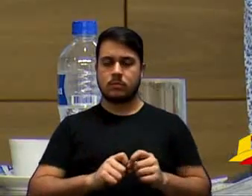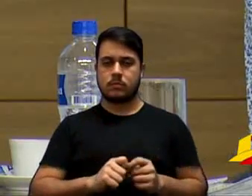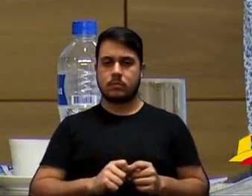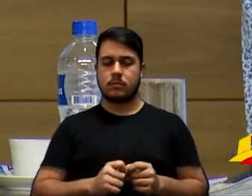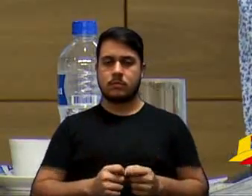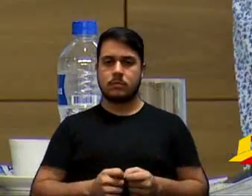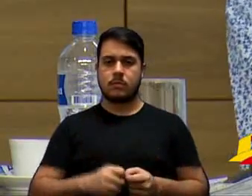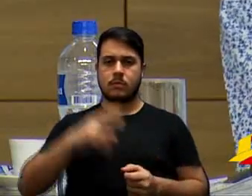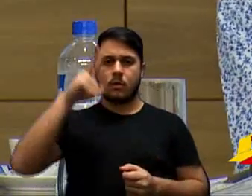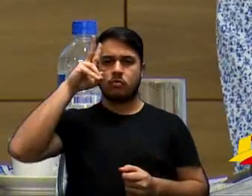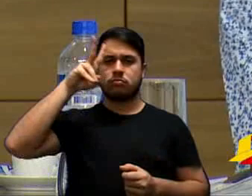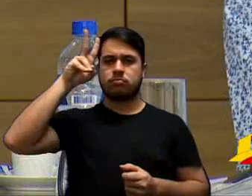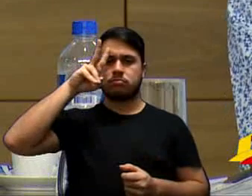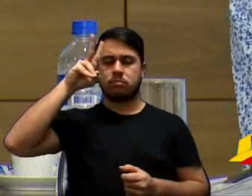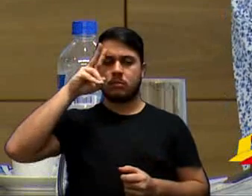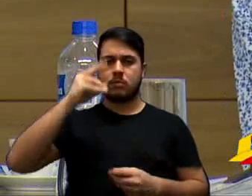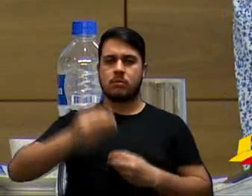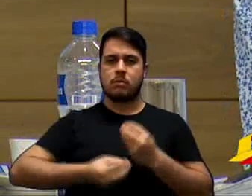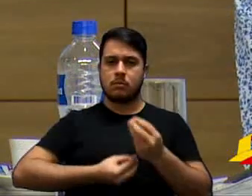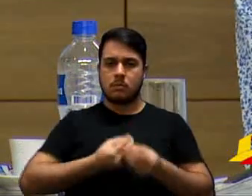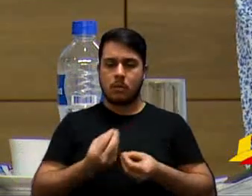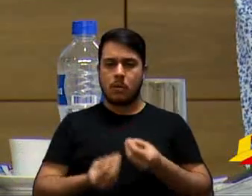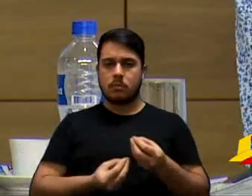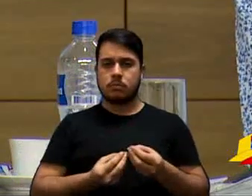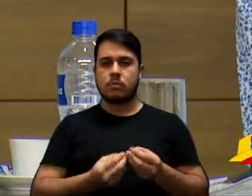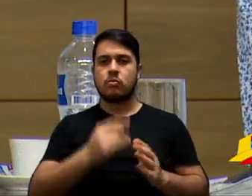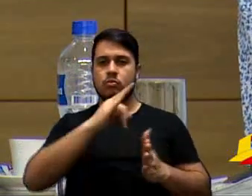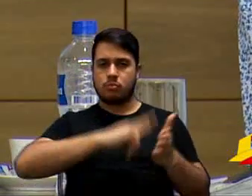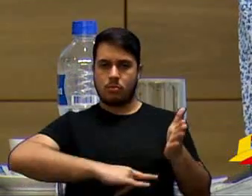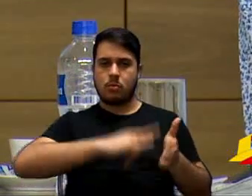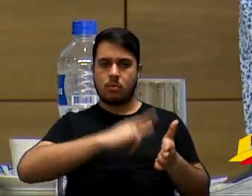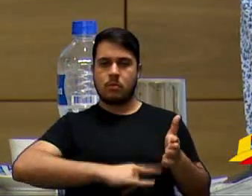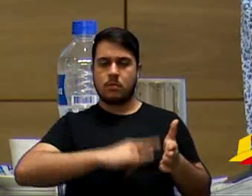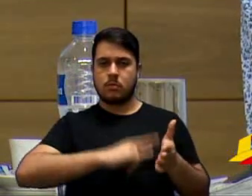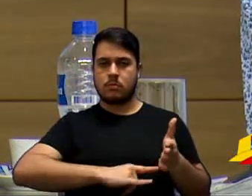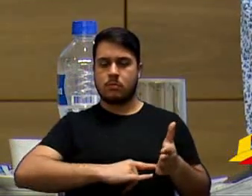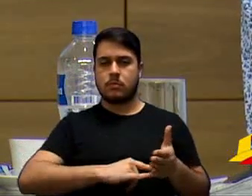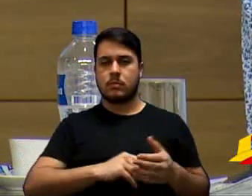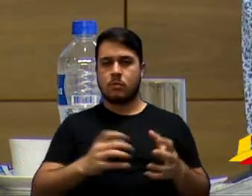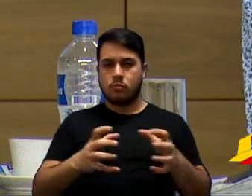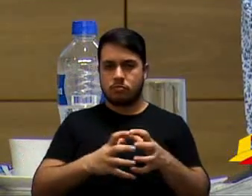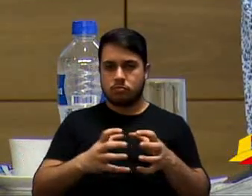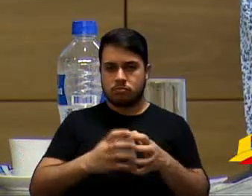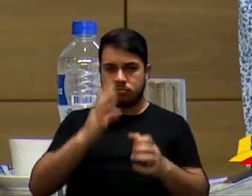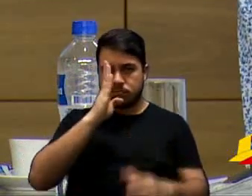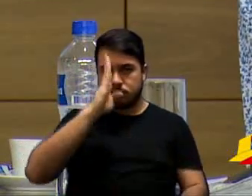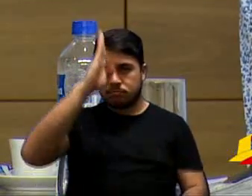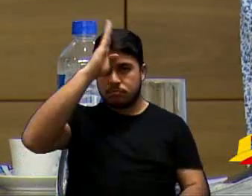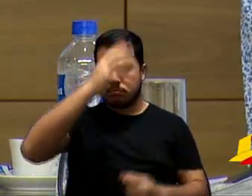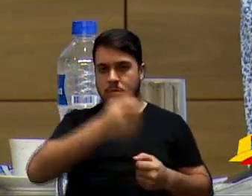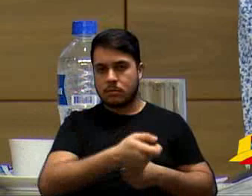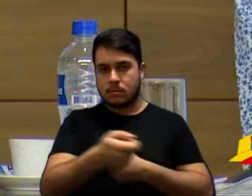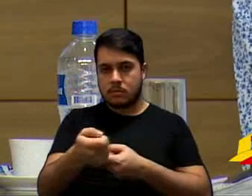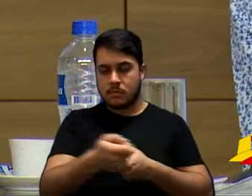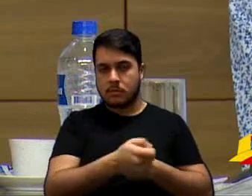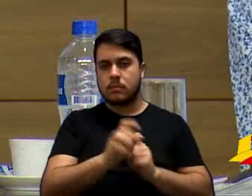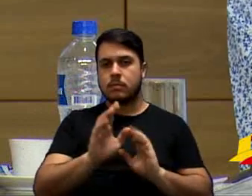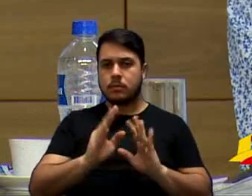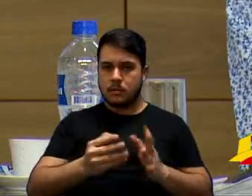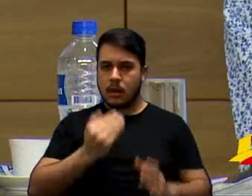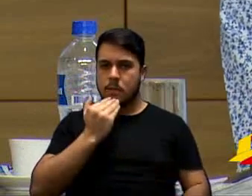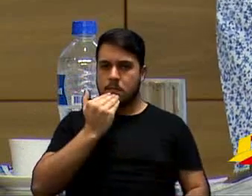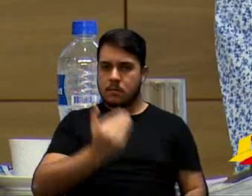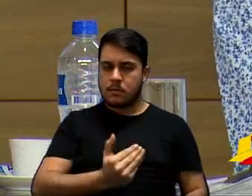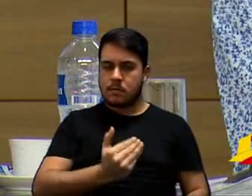naquela região é o de nós fizemos esse documento o primeiro nos legou quinta ou sexta feira a minha assessoria pedindo um